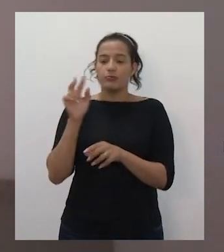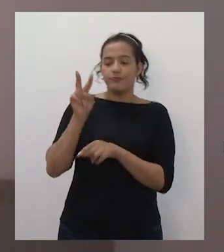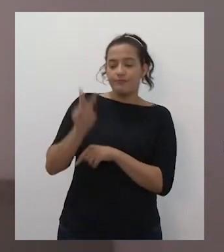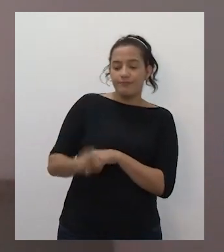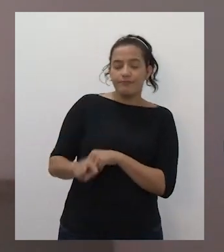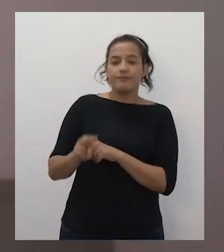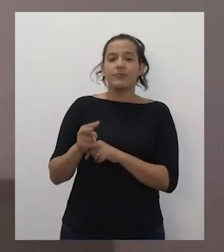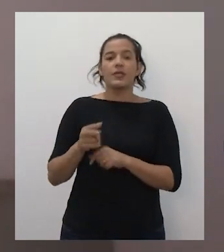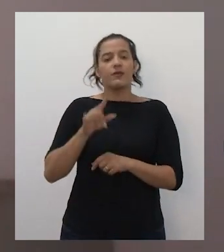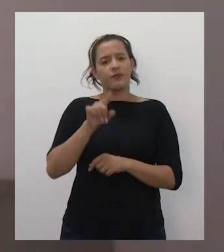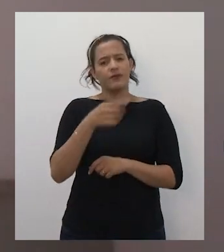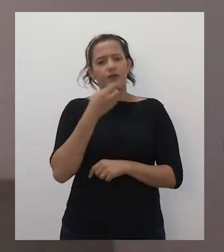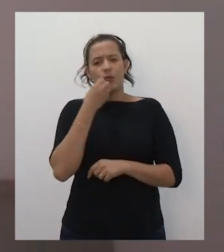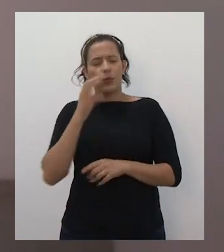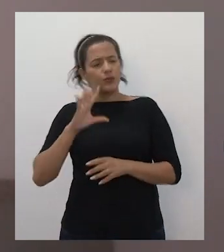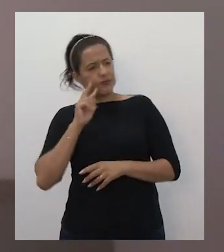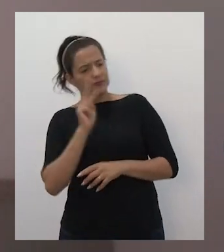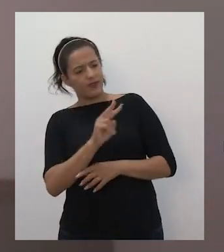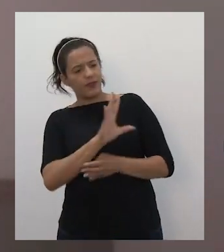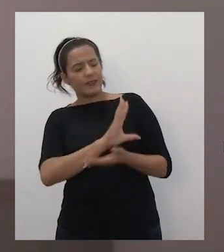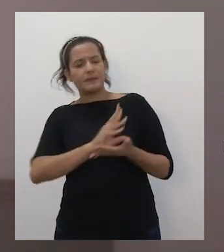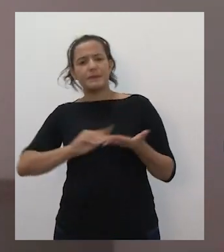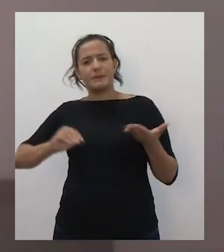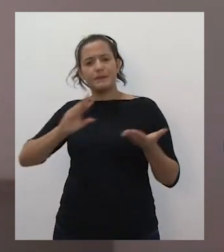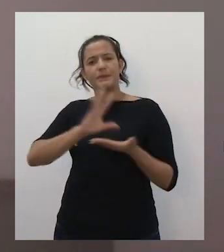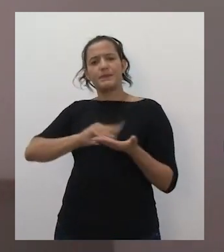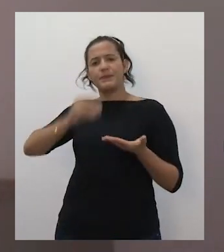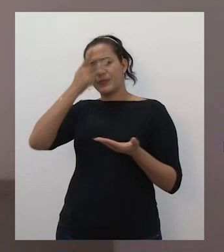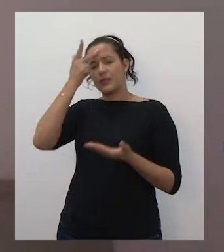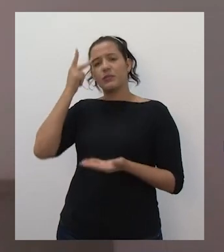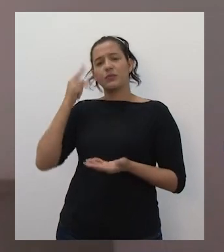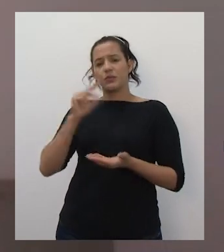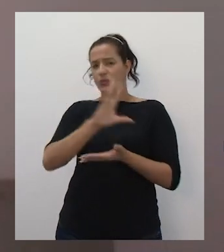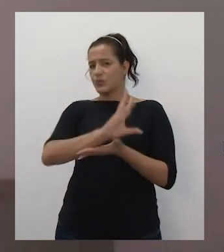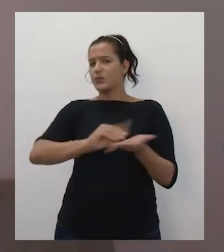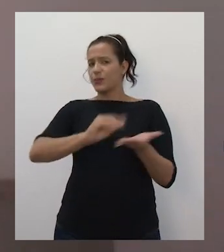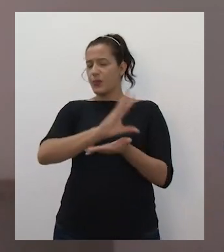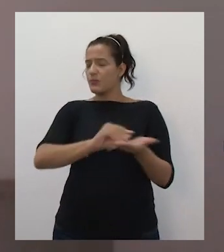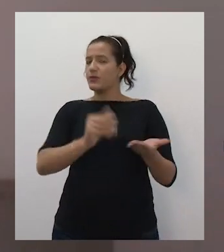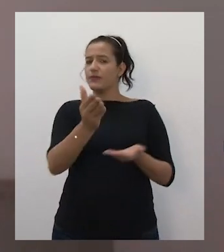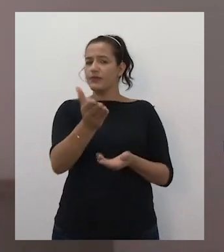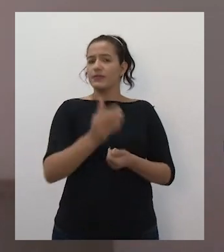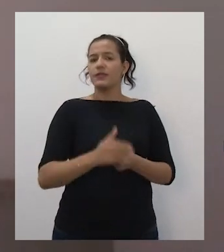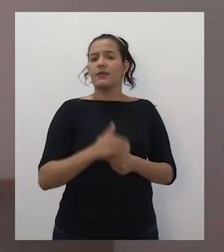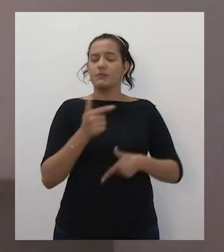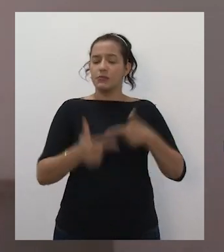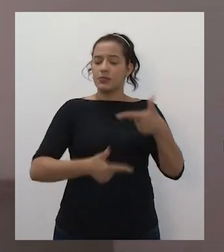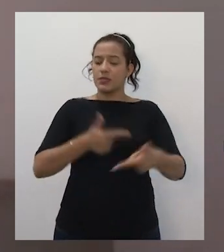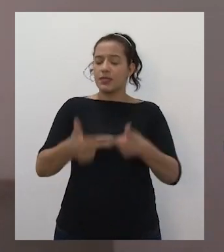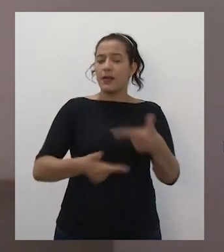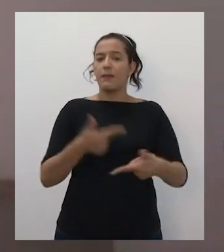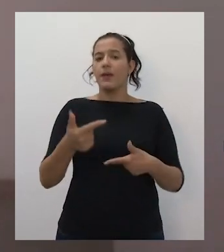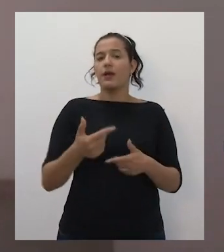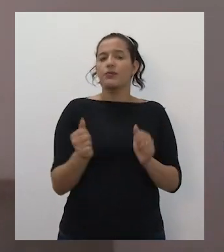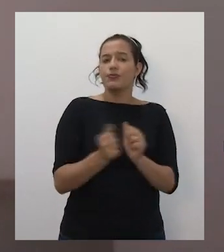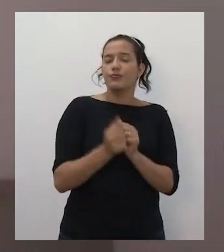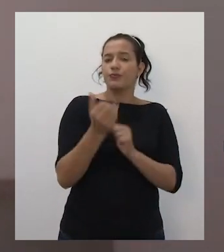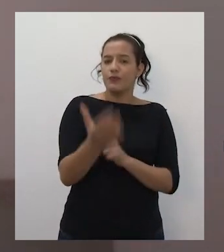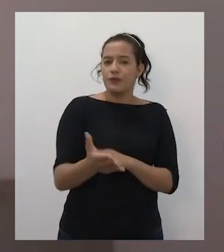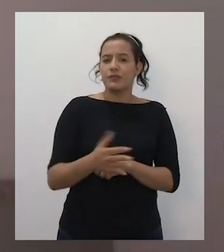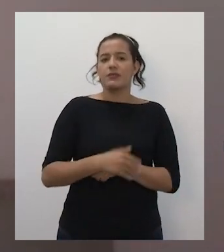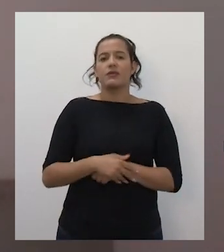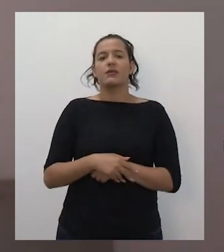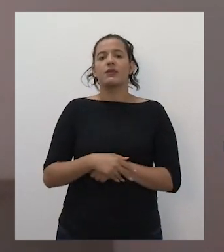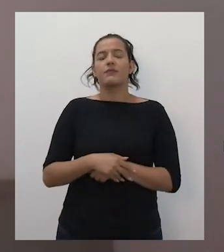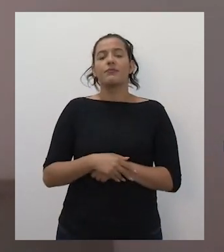certeza inspira. Com certeza você deve inspirar muitas pessoas, as pessoas com que você trabalha, os estudantes,